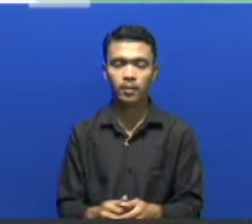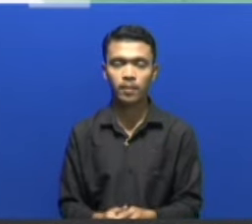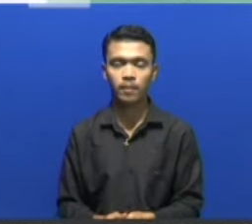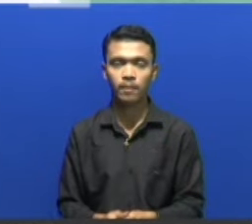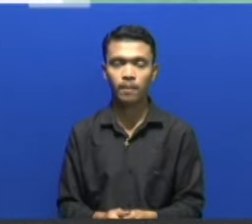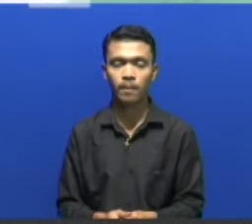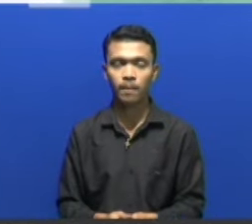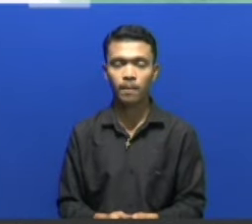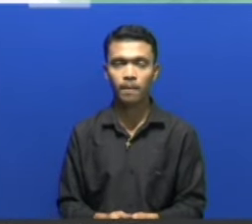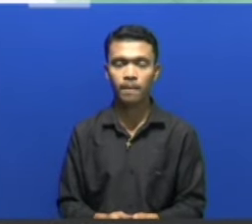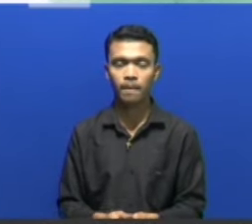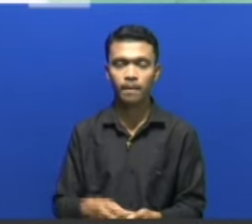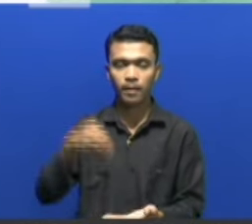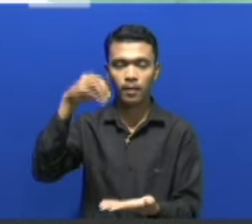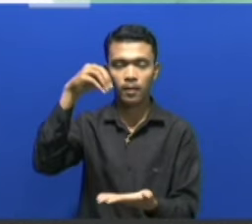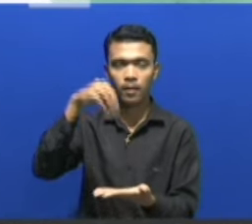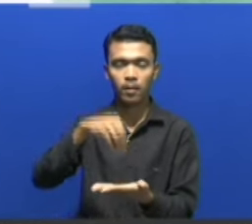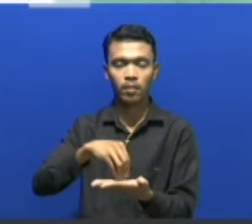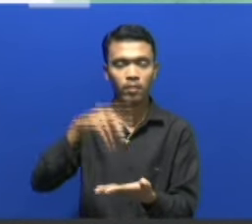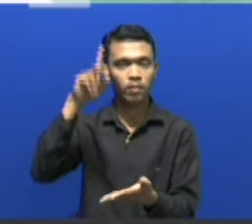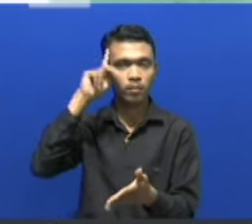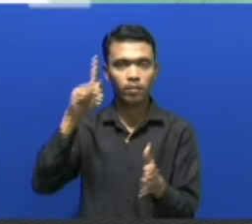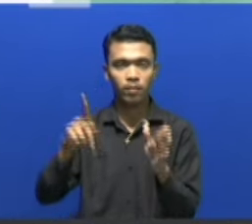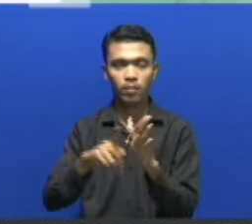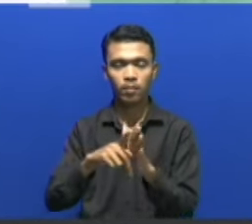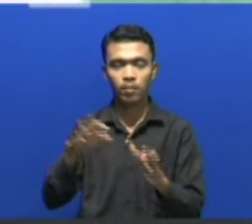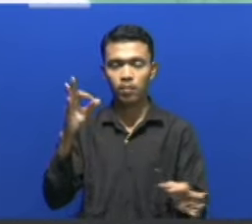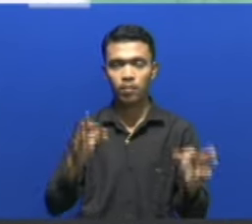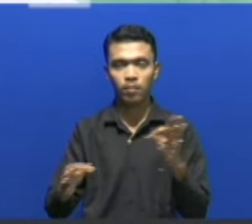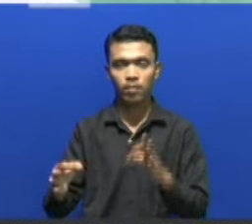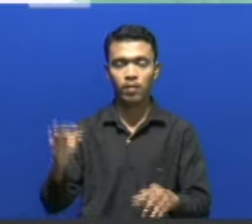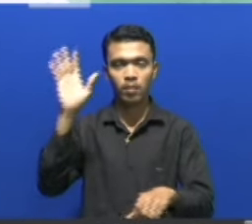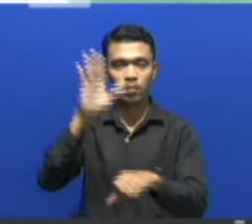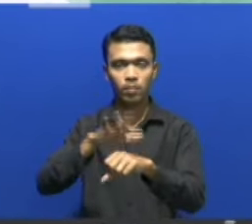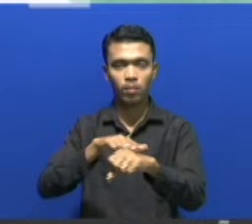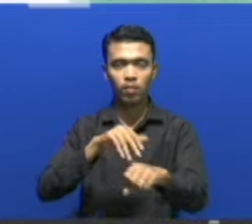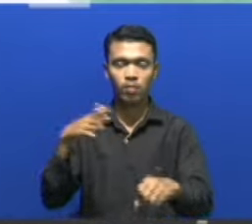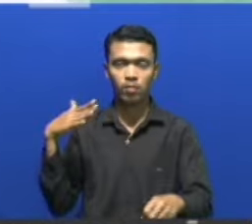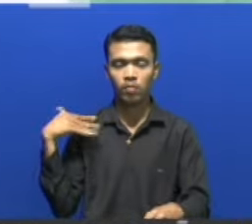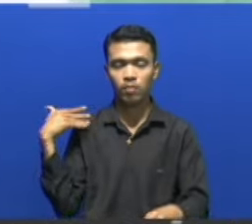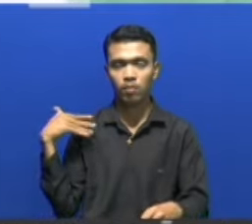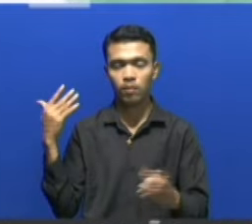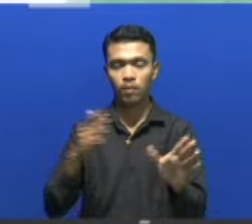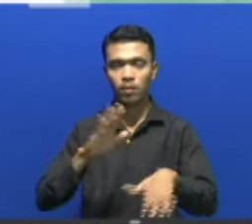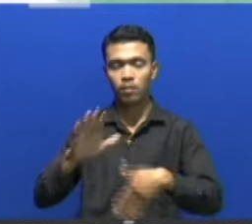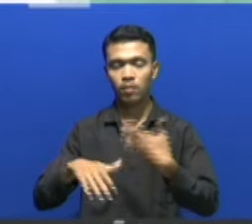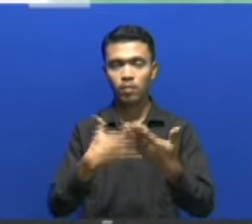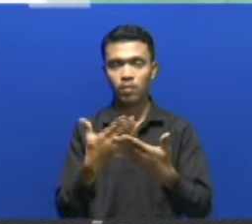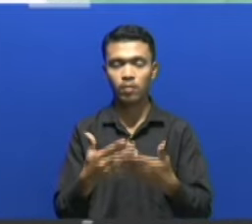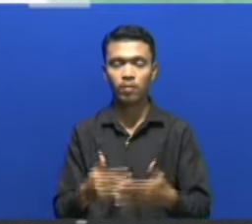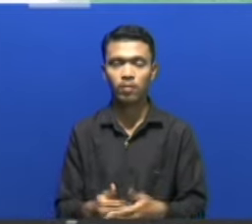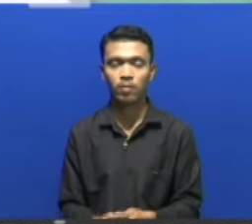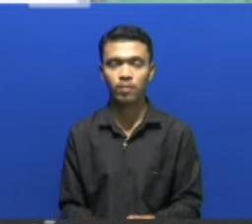tengi mos niemos hatama ni hina ba para atu no ne bele fanu joventude todo para resistência de